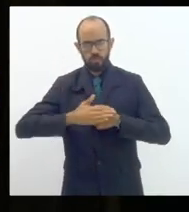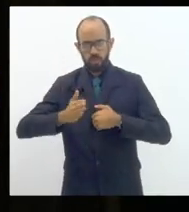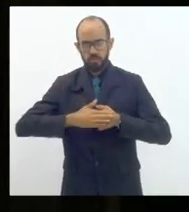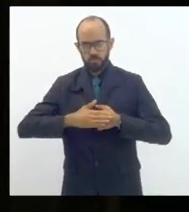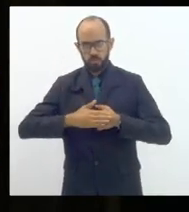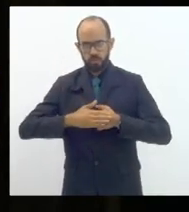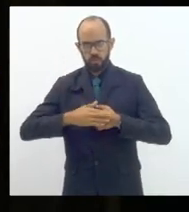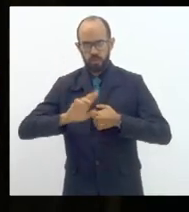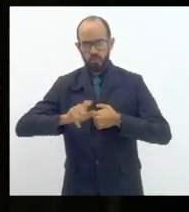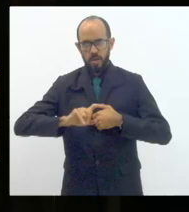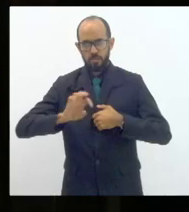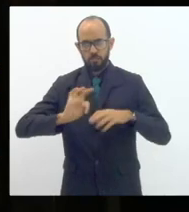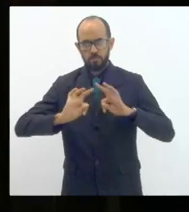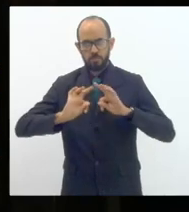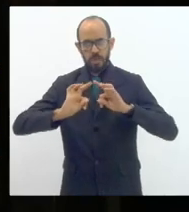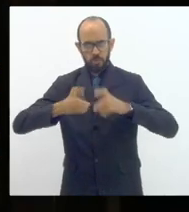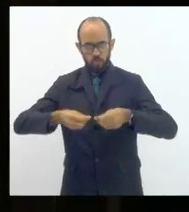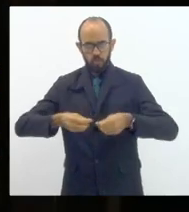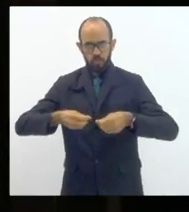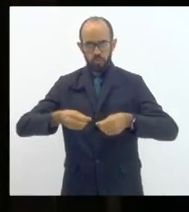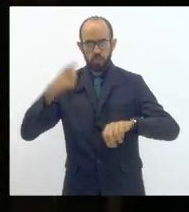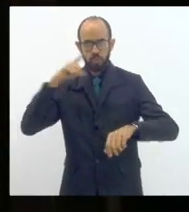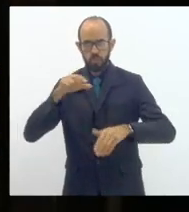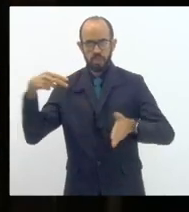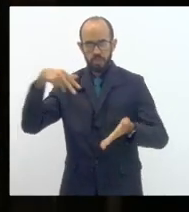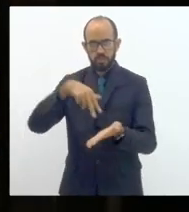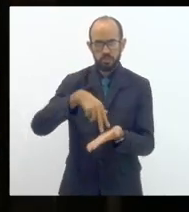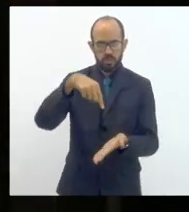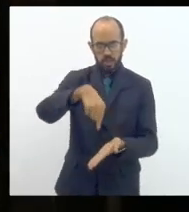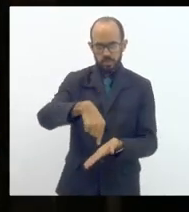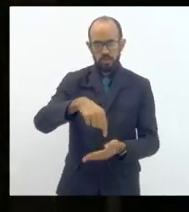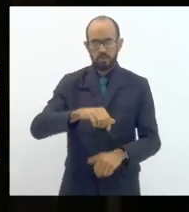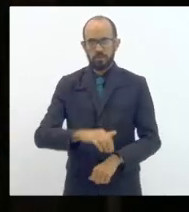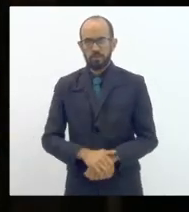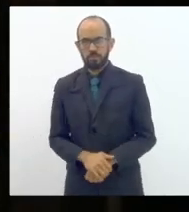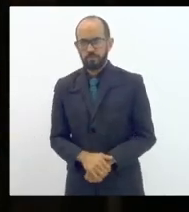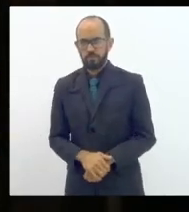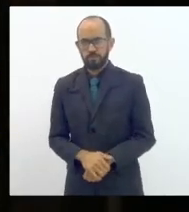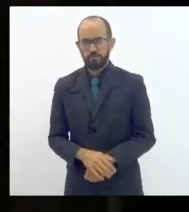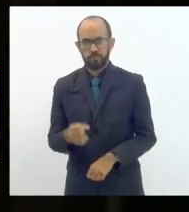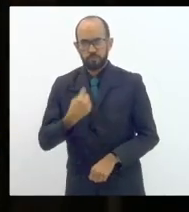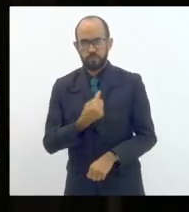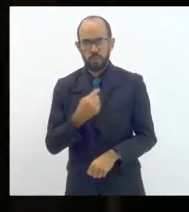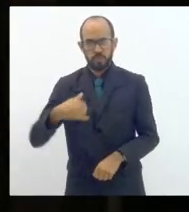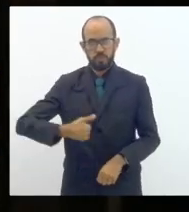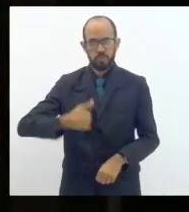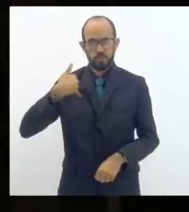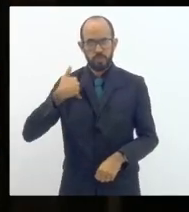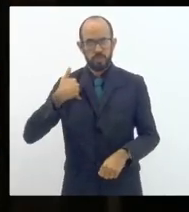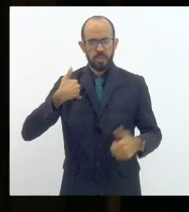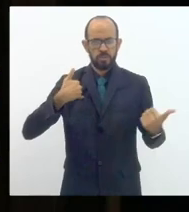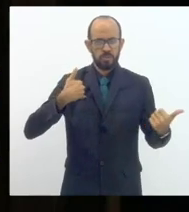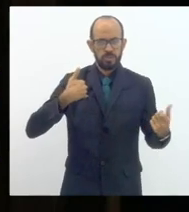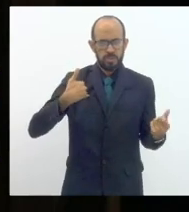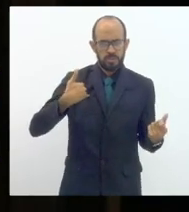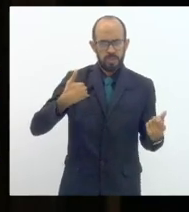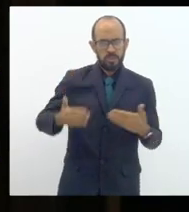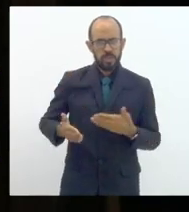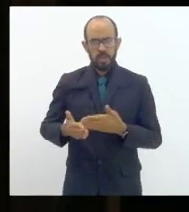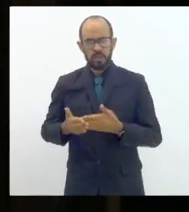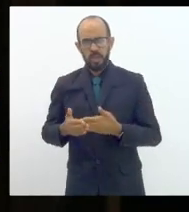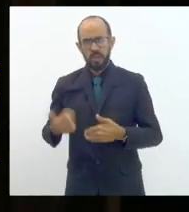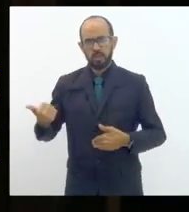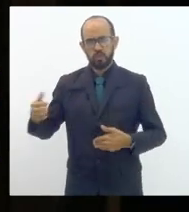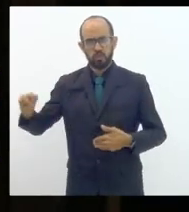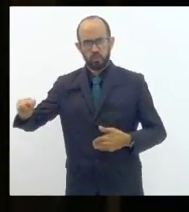todo mundo, não é todo mundo que consegue estar aqui onde nós estamos. Nós temos uma idade de entre 16,